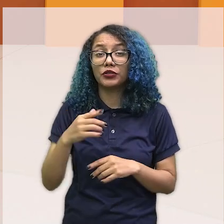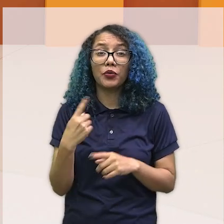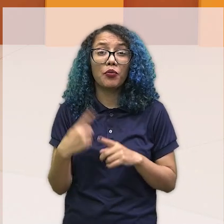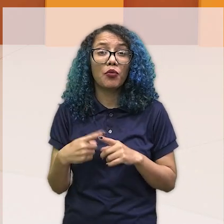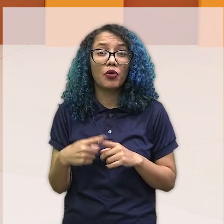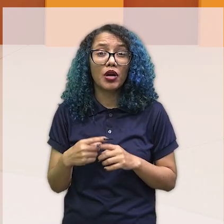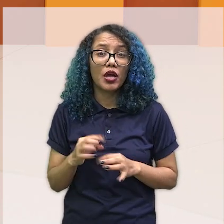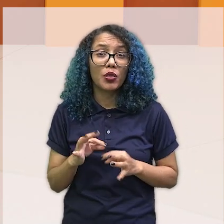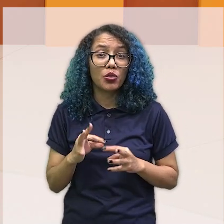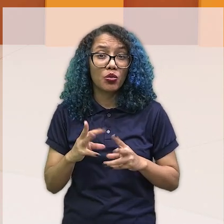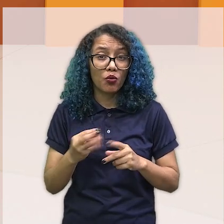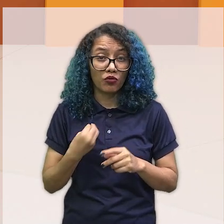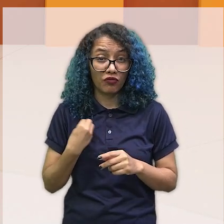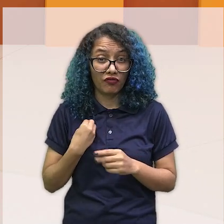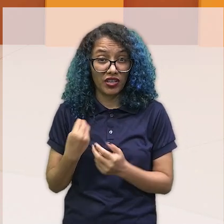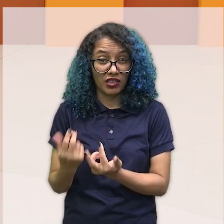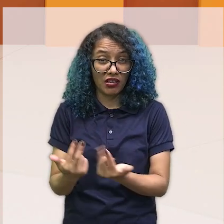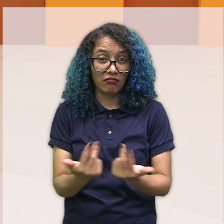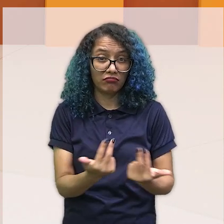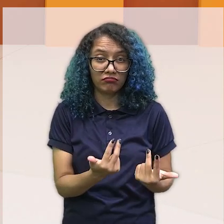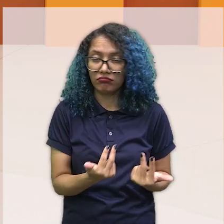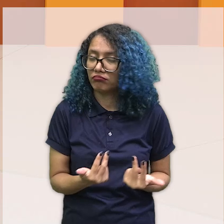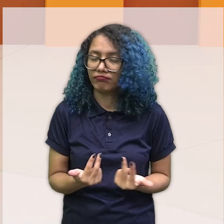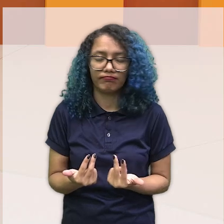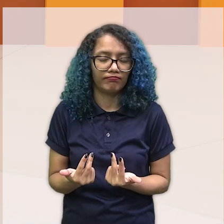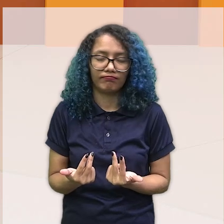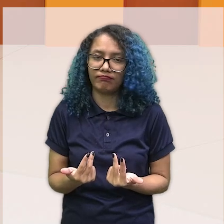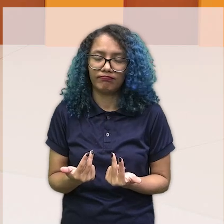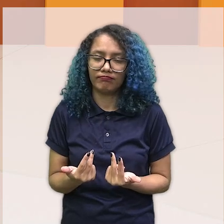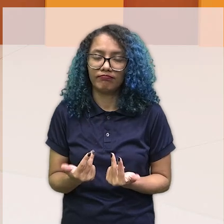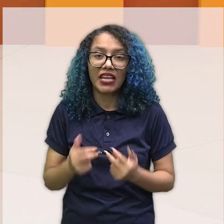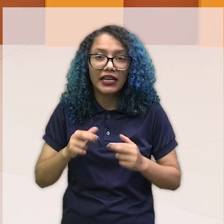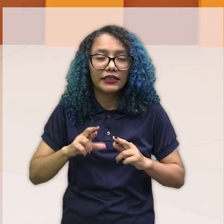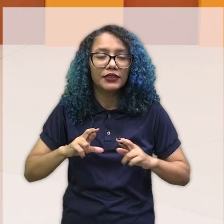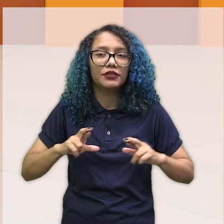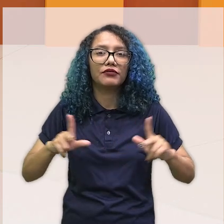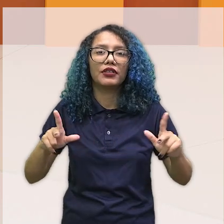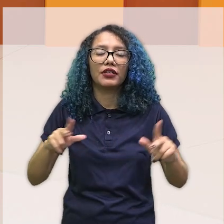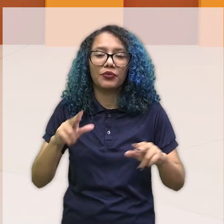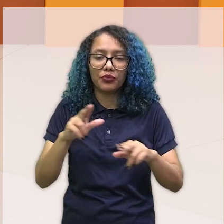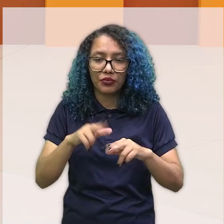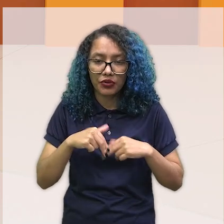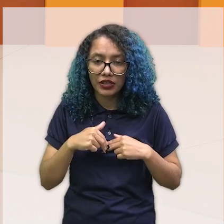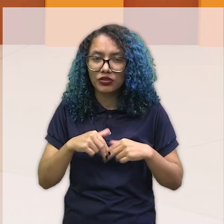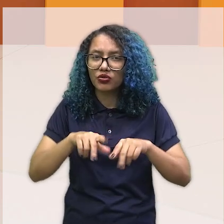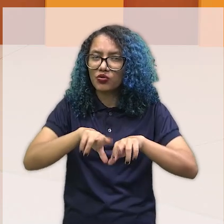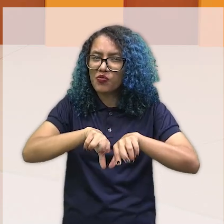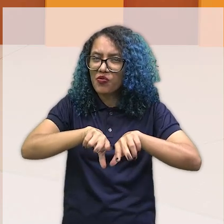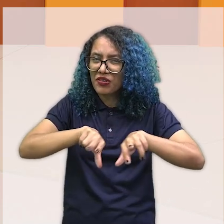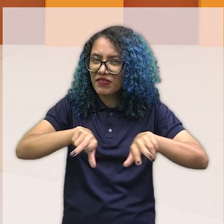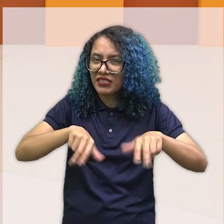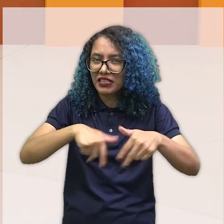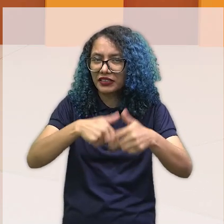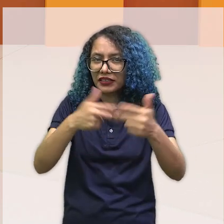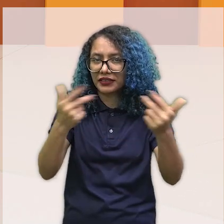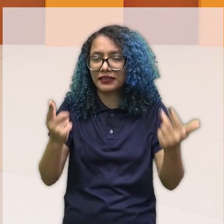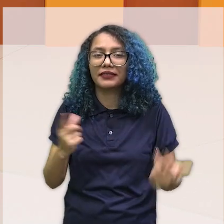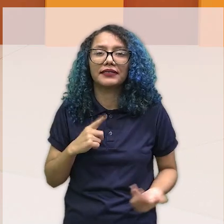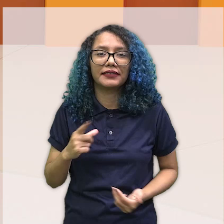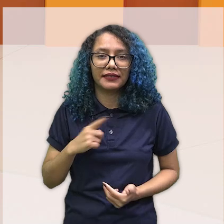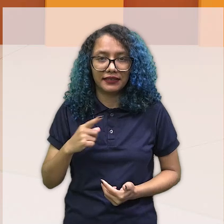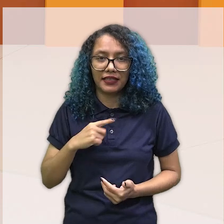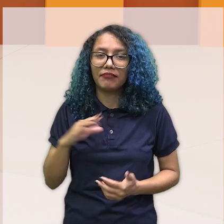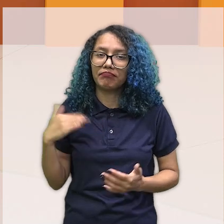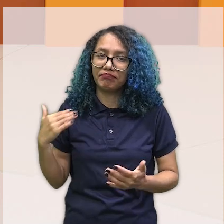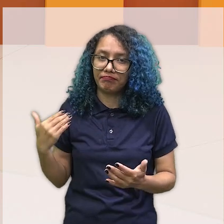mundo, gente, vive da mesma maneira, tá certo? Então, por isso que acabou tendo essa diversidade étnica até os